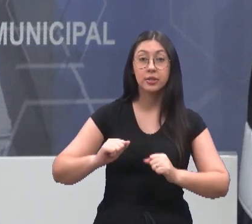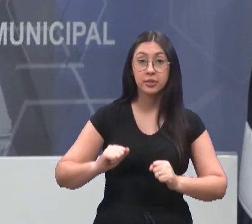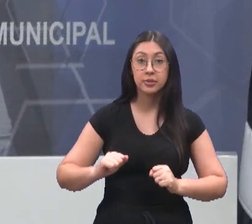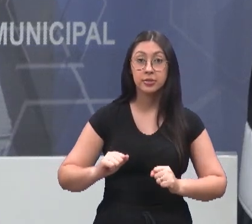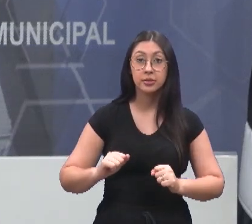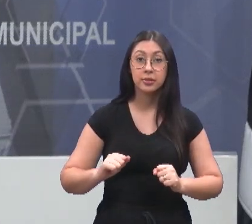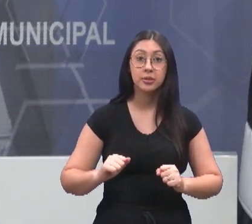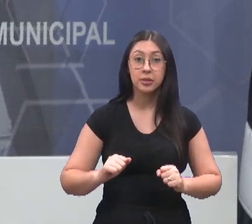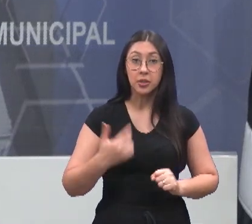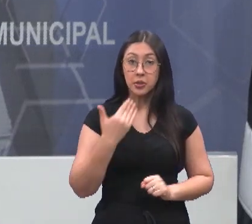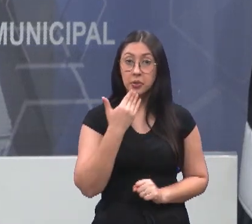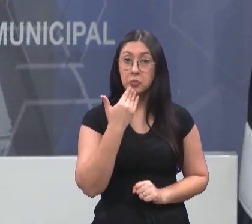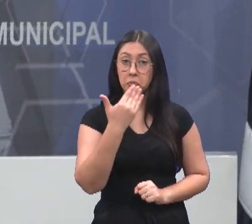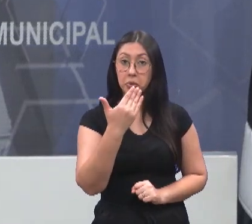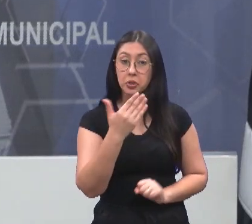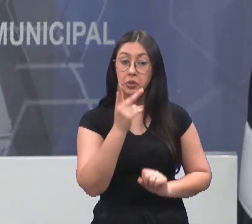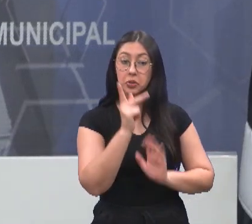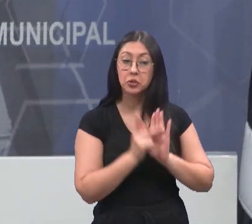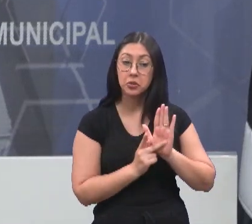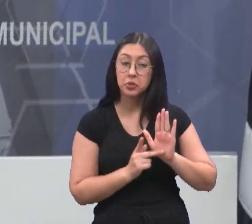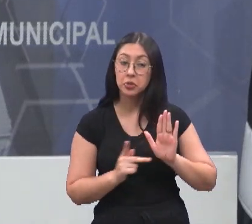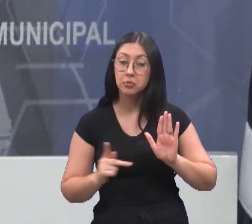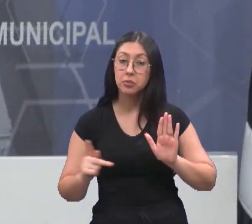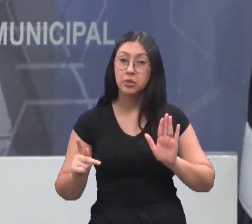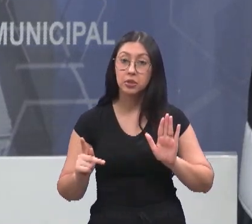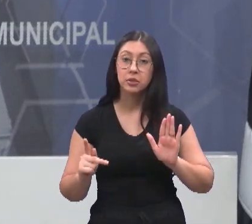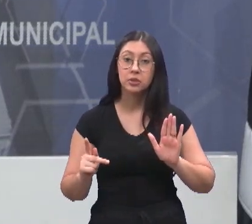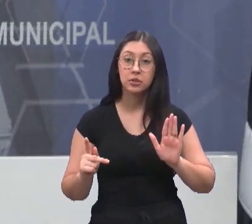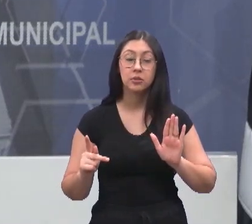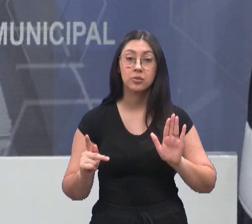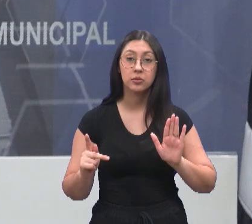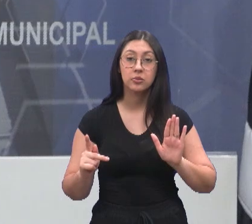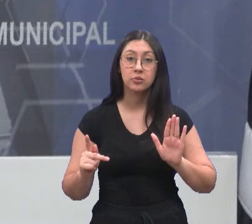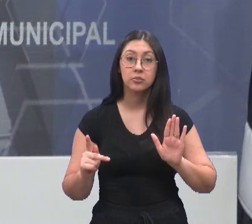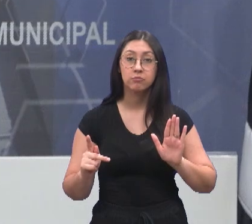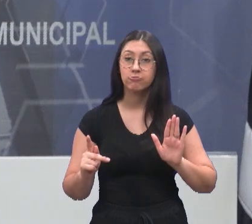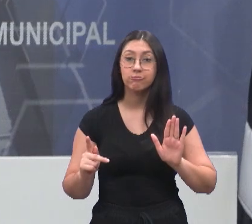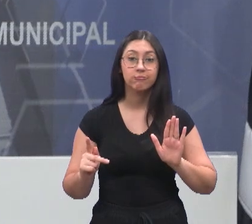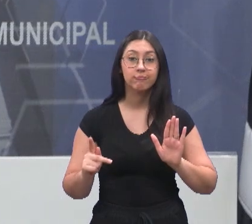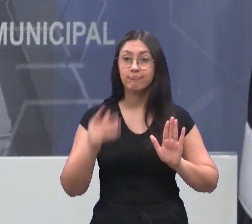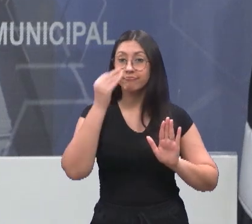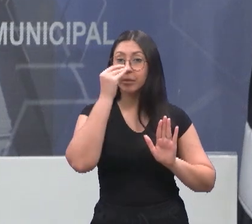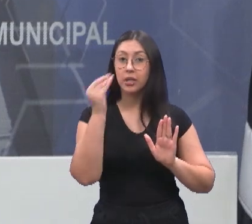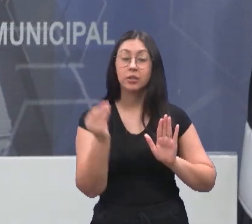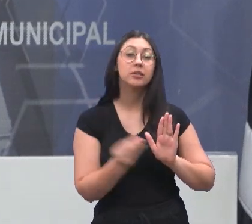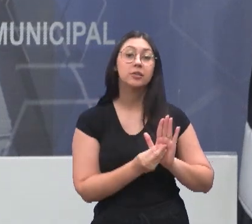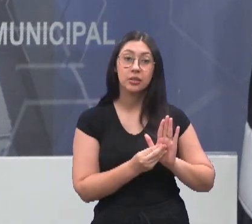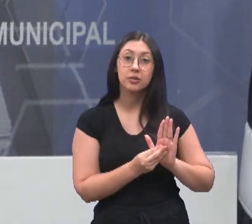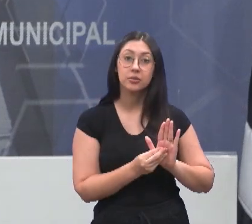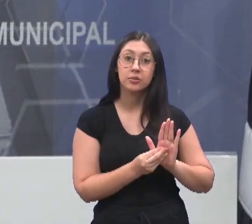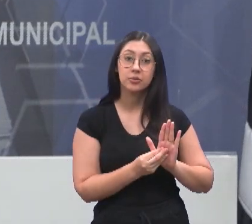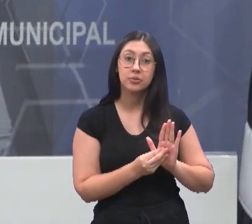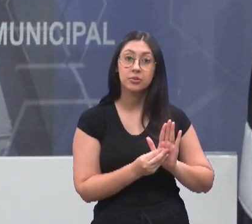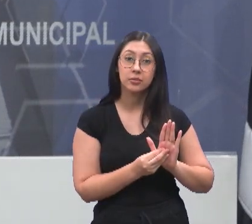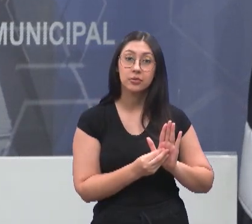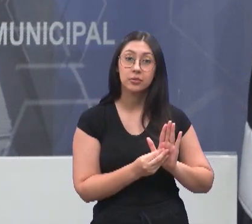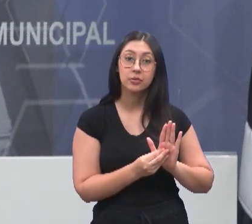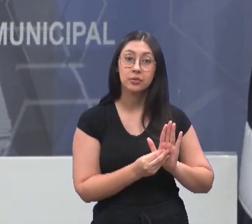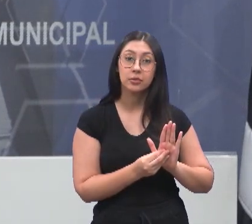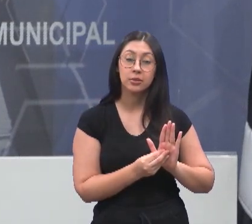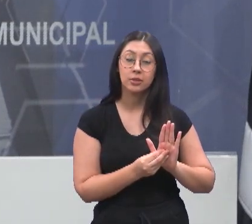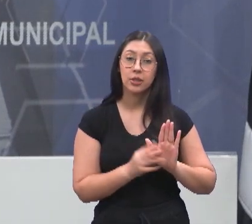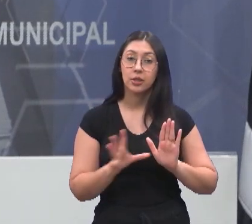no pedido de tramitação da emenda nesse projeto, foi recusado pelos vereadores da base que essa